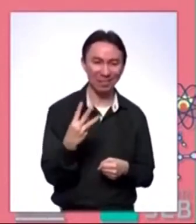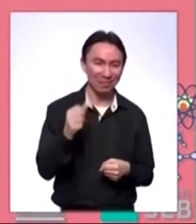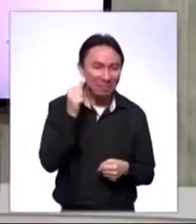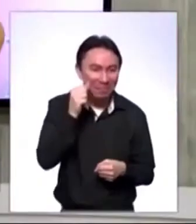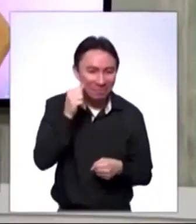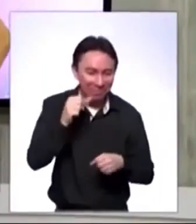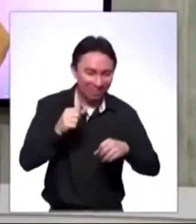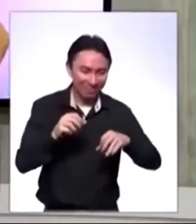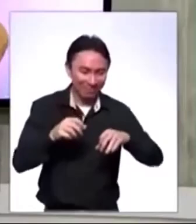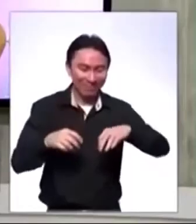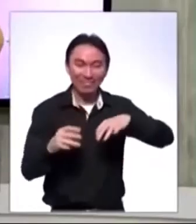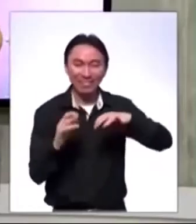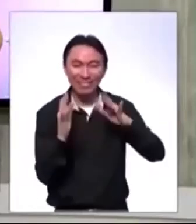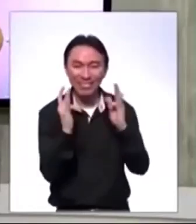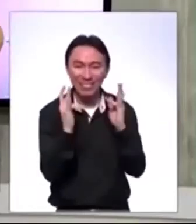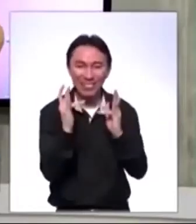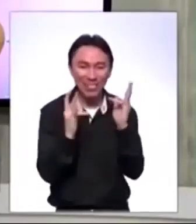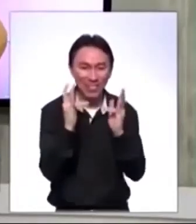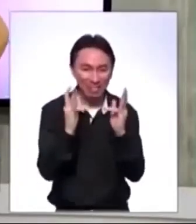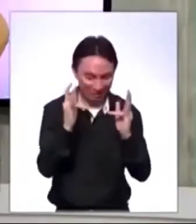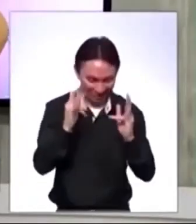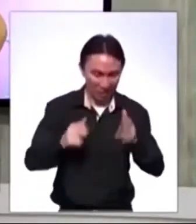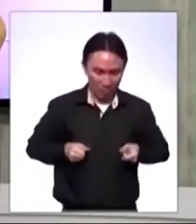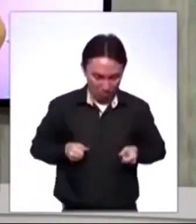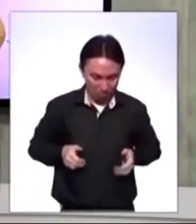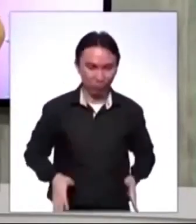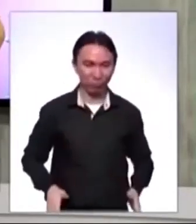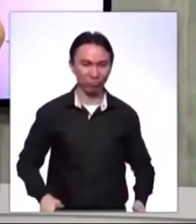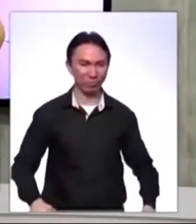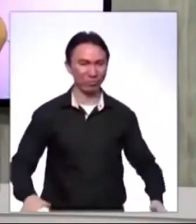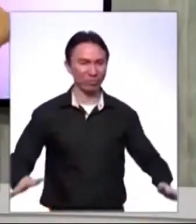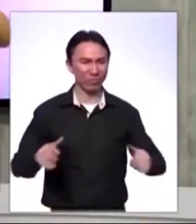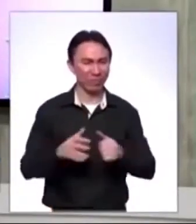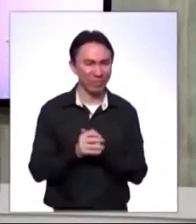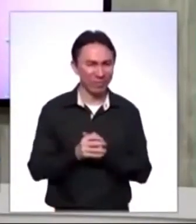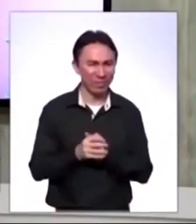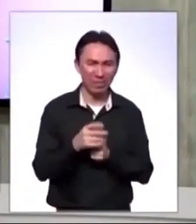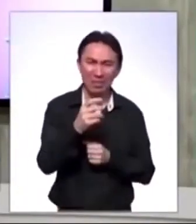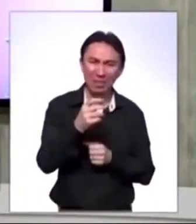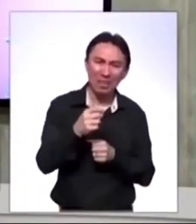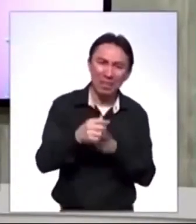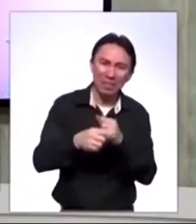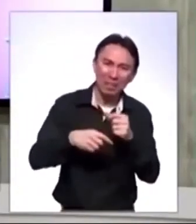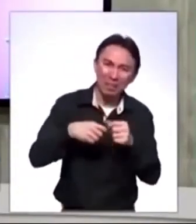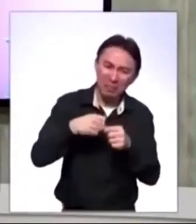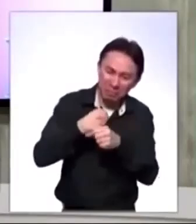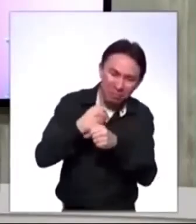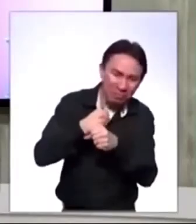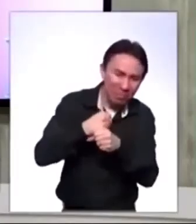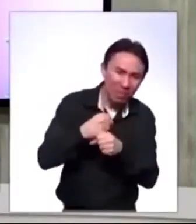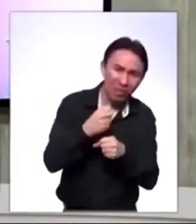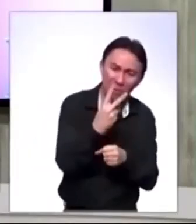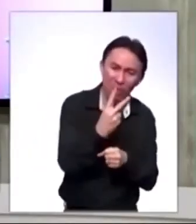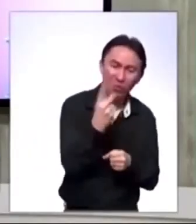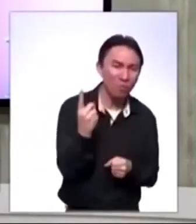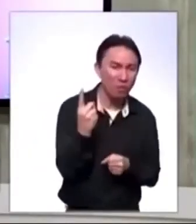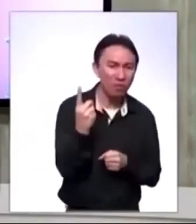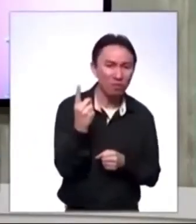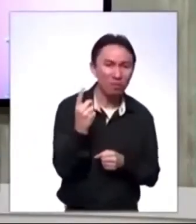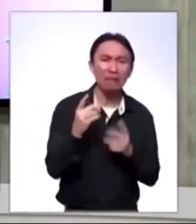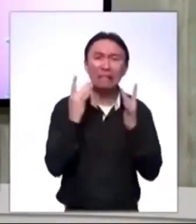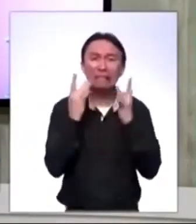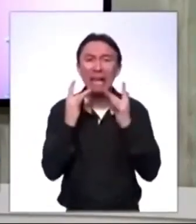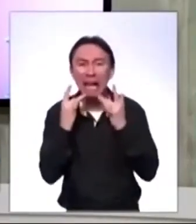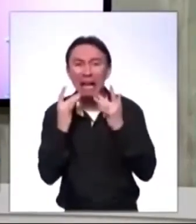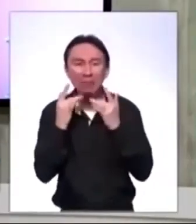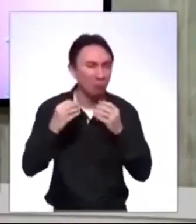Moderna é 22. Só em 43 que vai ter o teatro moderno, demorou 21 anos para ter um teatro moderno. Por que demorou tanto? Porque